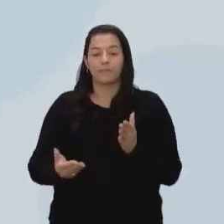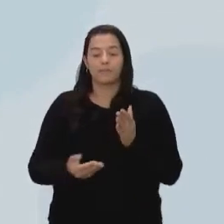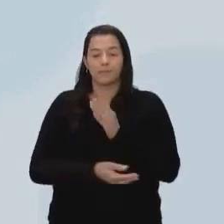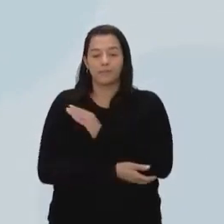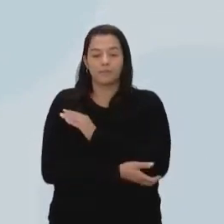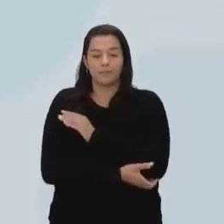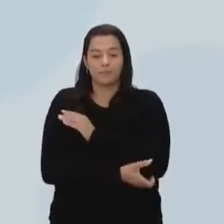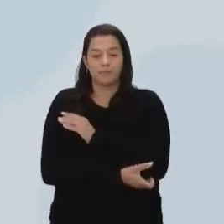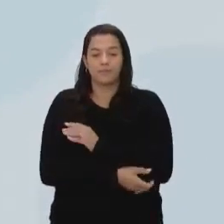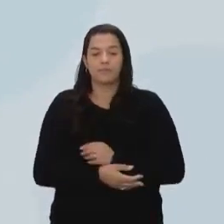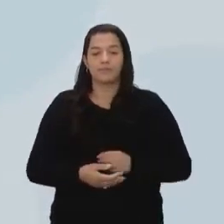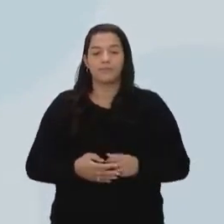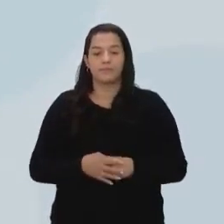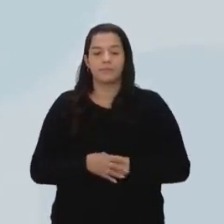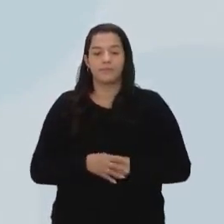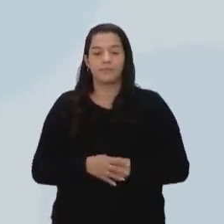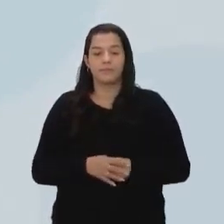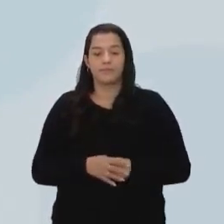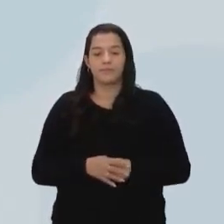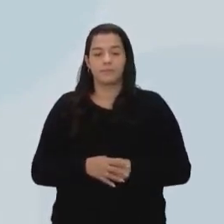aqui.